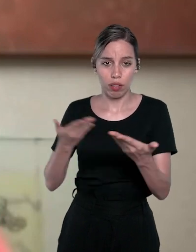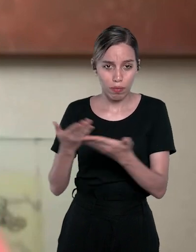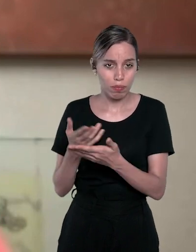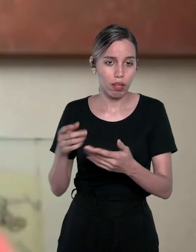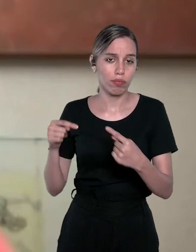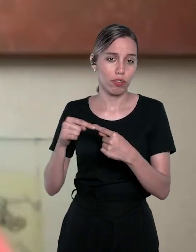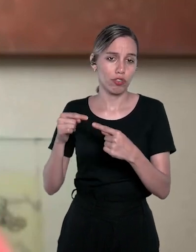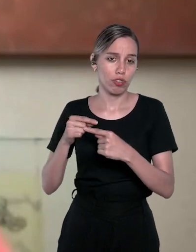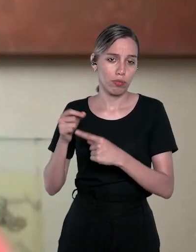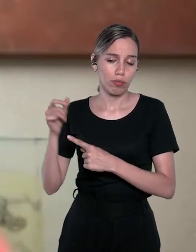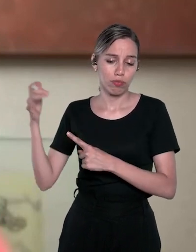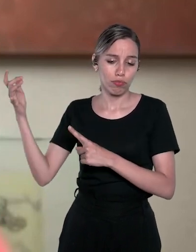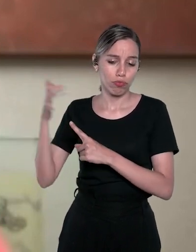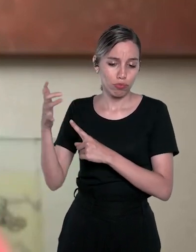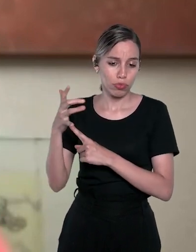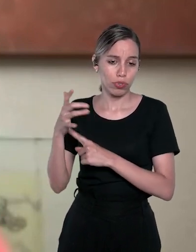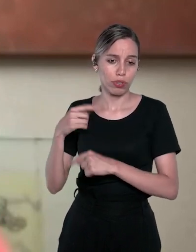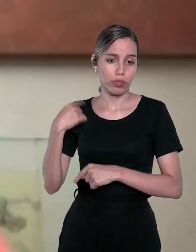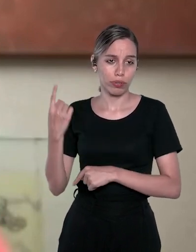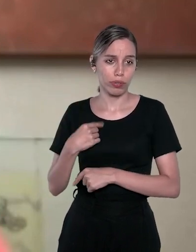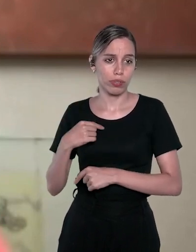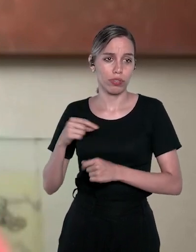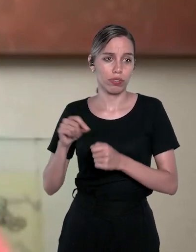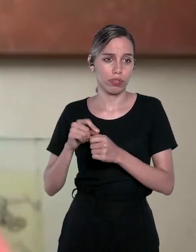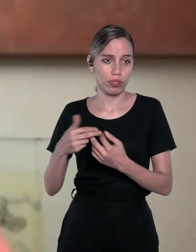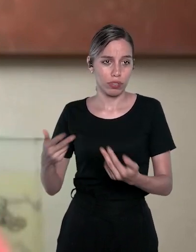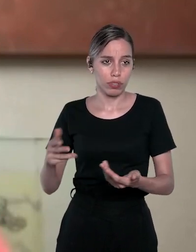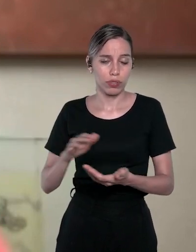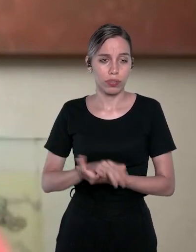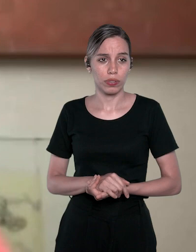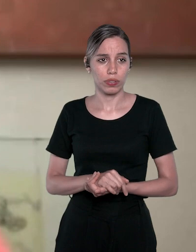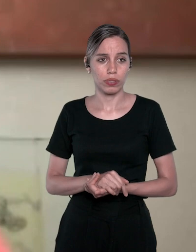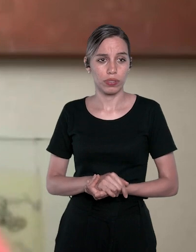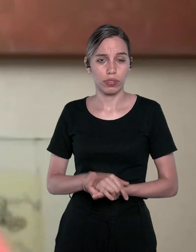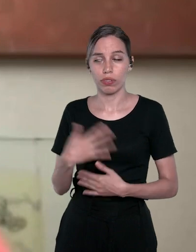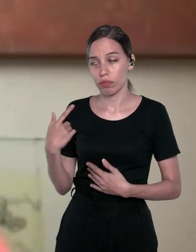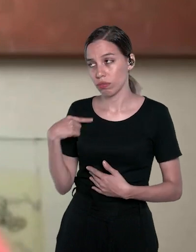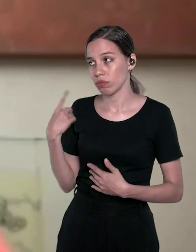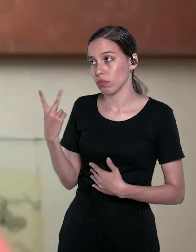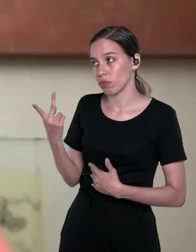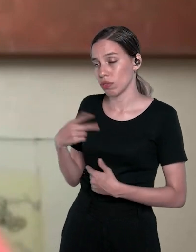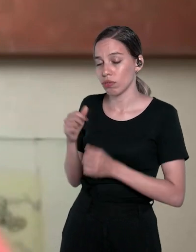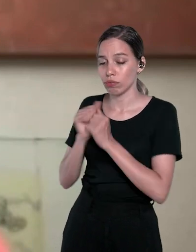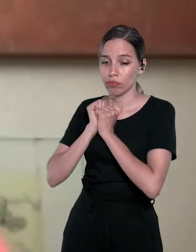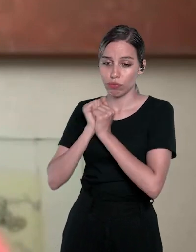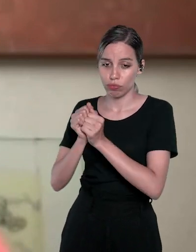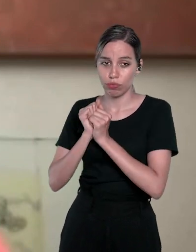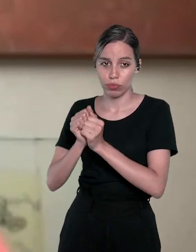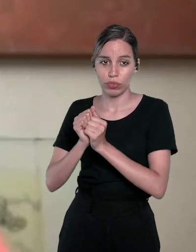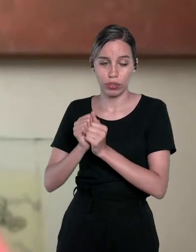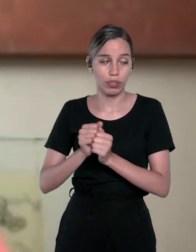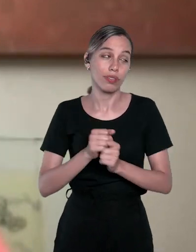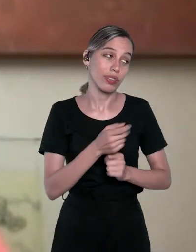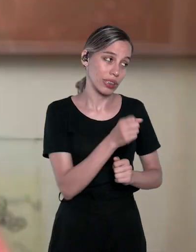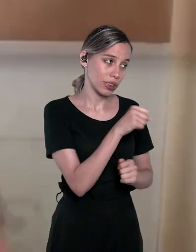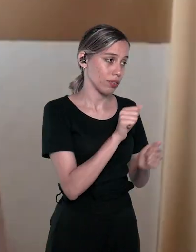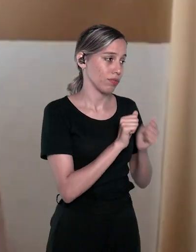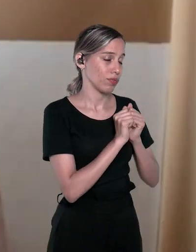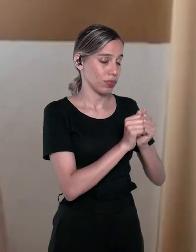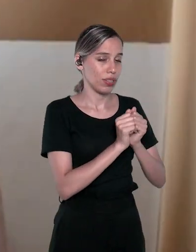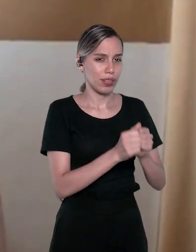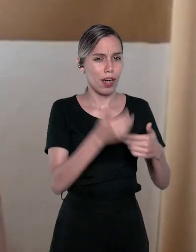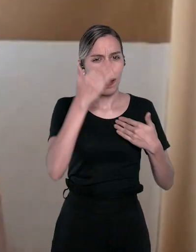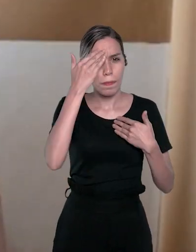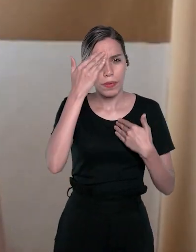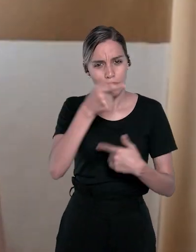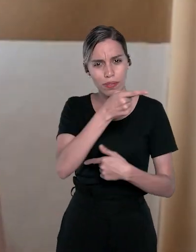que ilumina isso aí para nós. Vivemos, estamos juntos. Estamos juntos. Estamos juntos. Muito